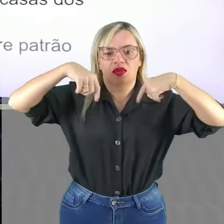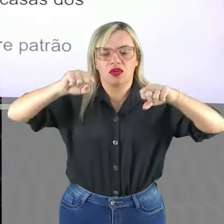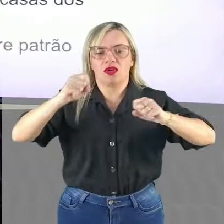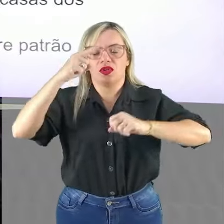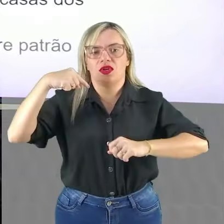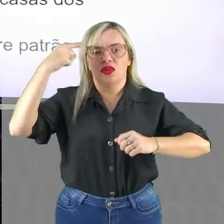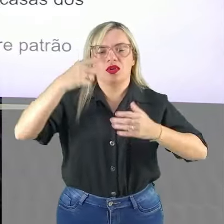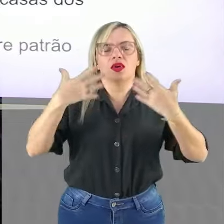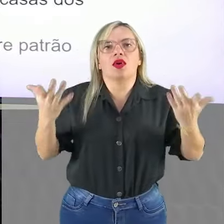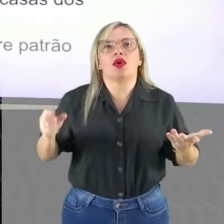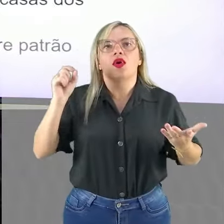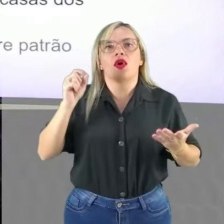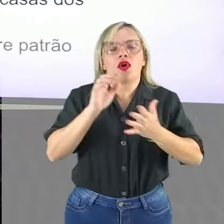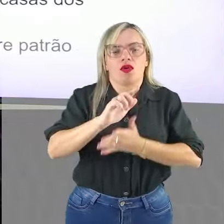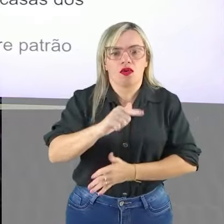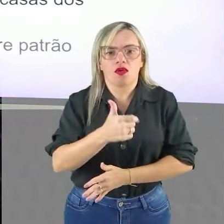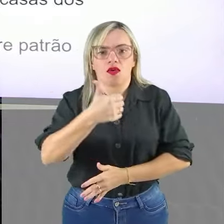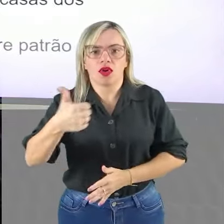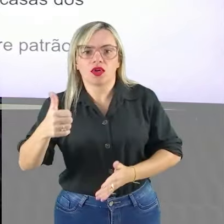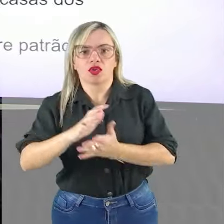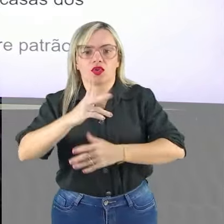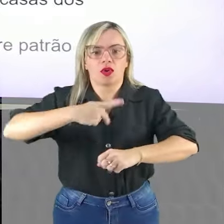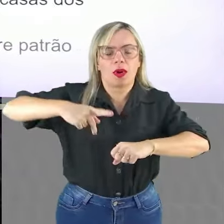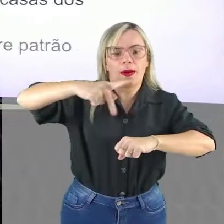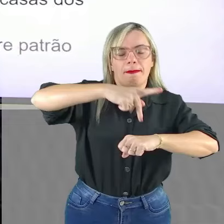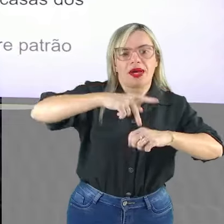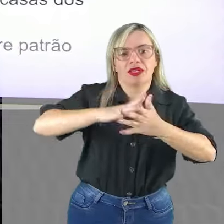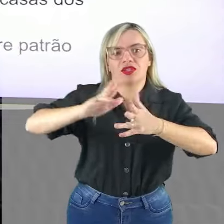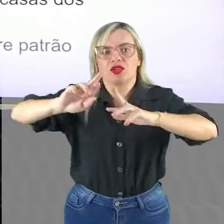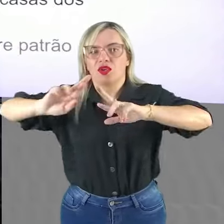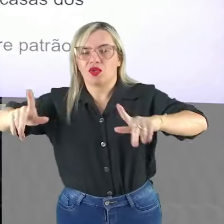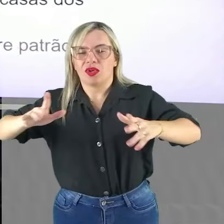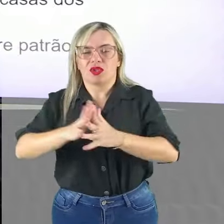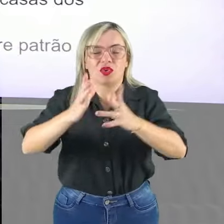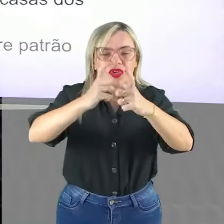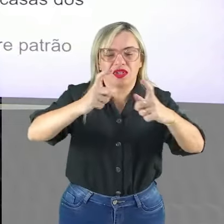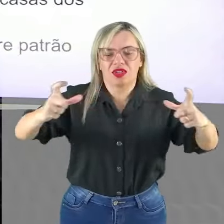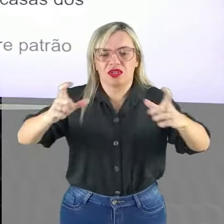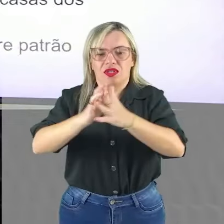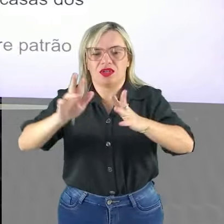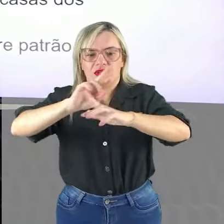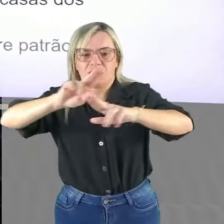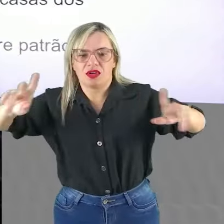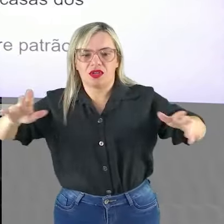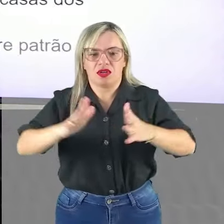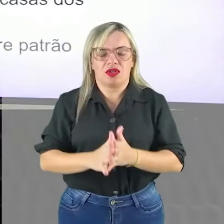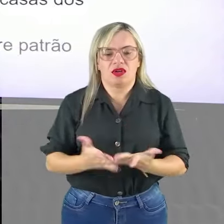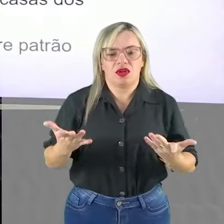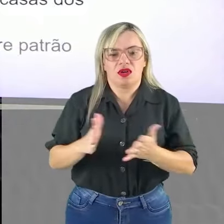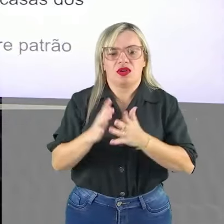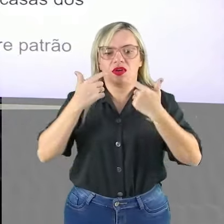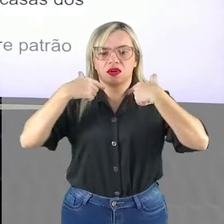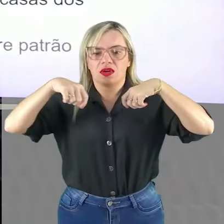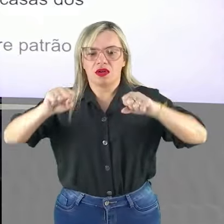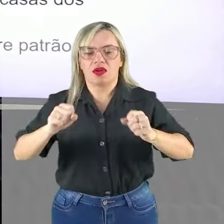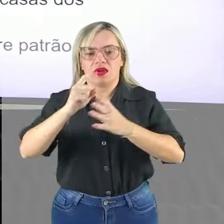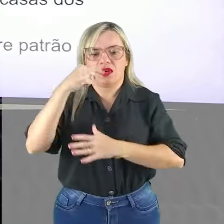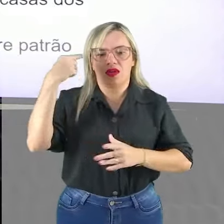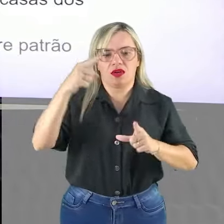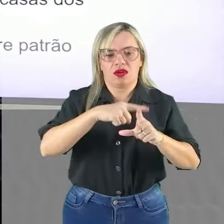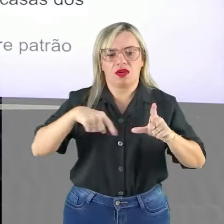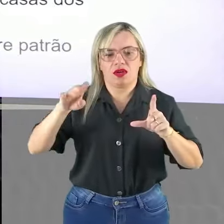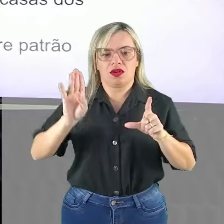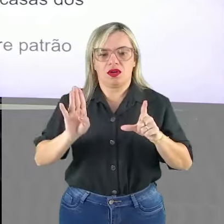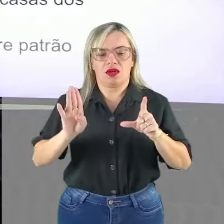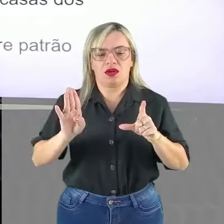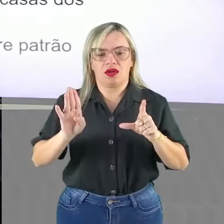países o quão grande é esta varia Tá certo então a variação linguística do do do espanhol a sujeira dos livros de